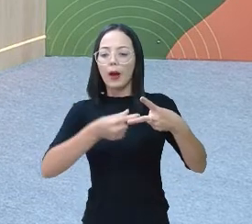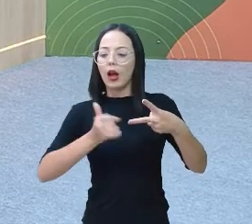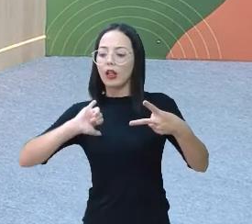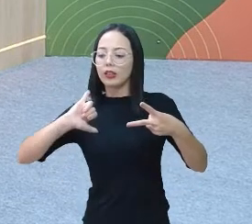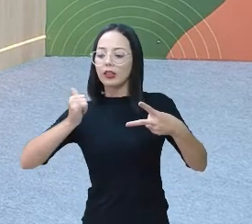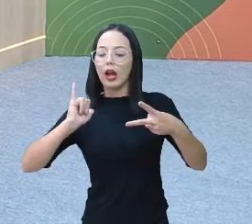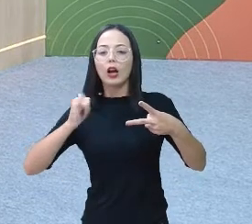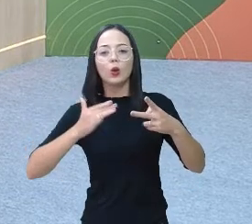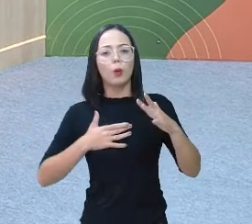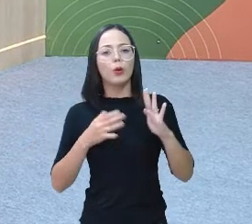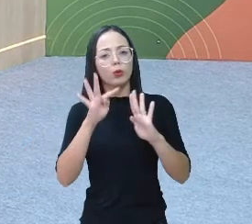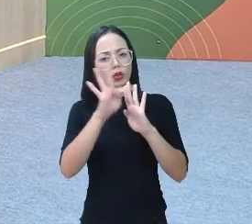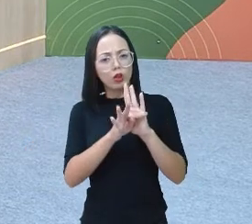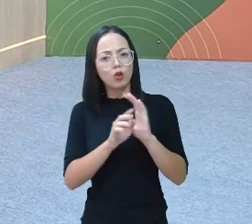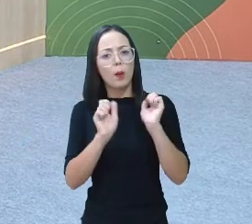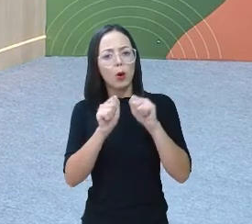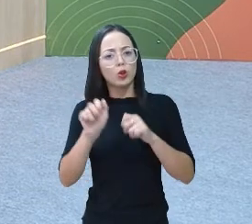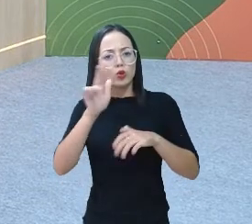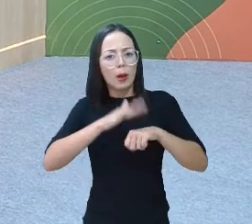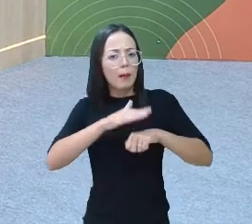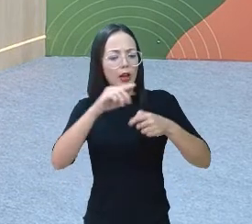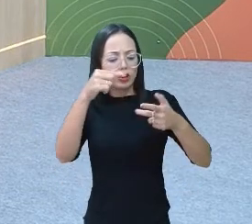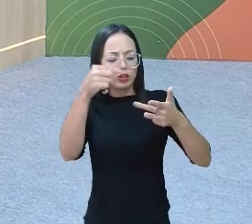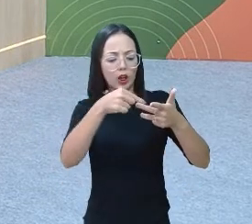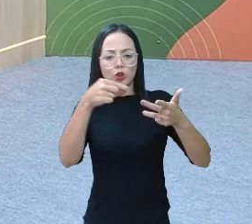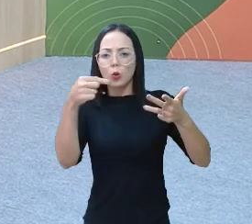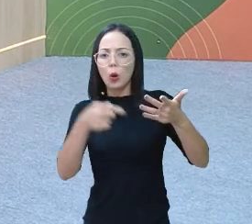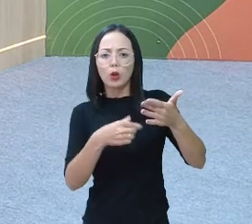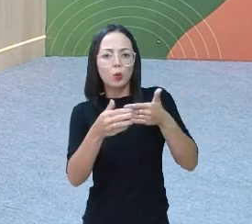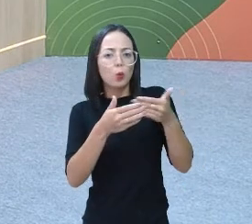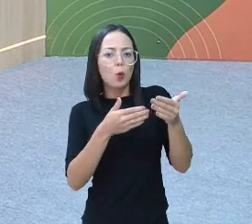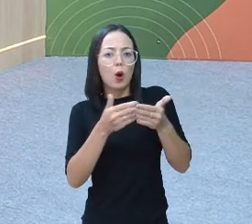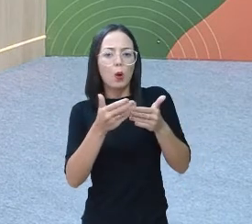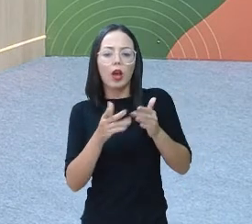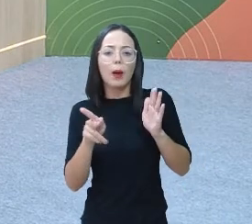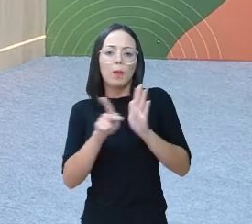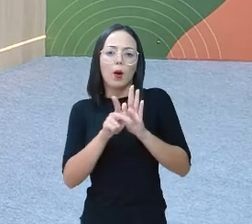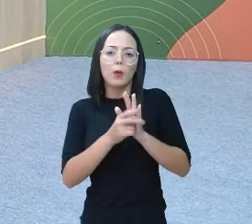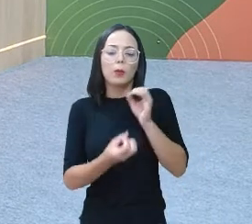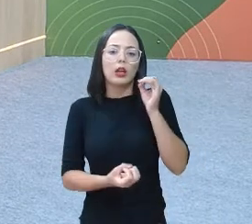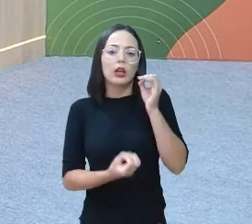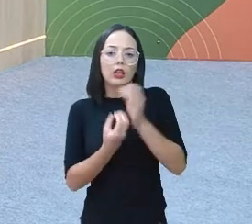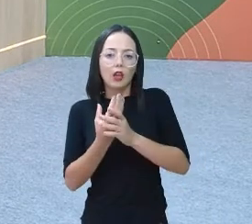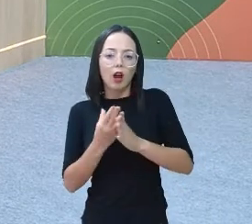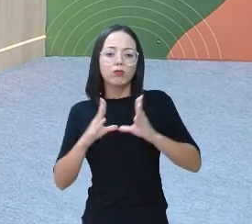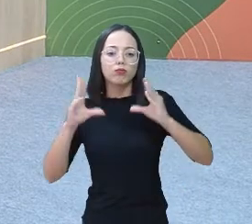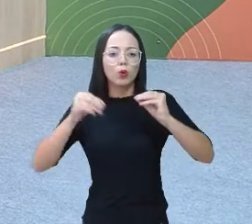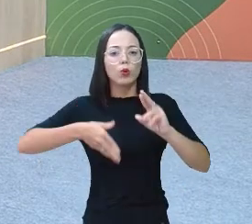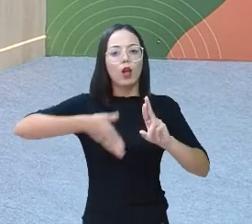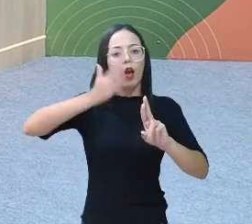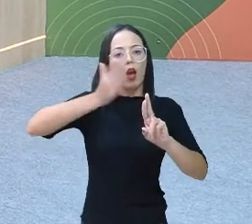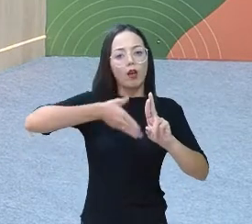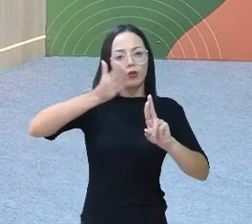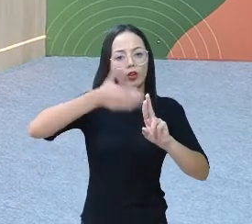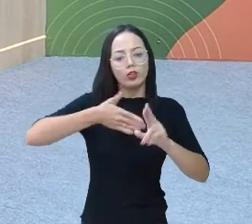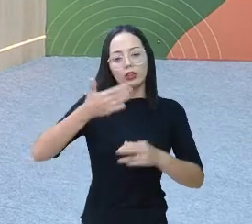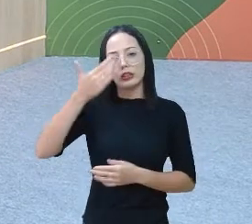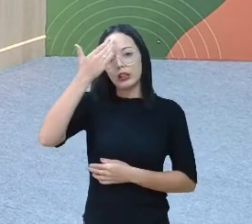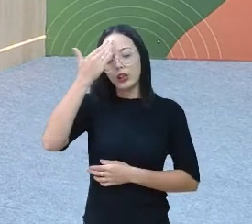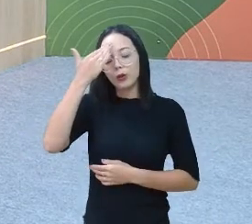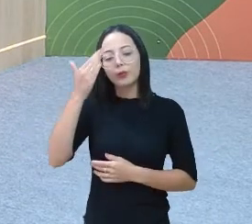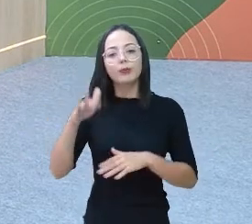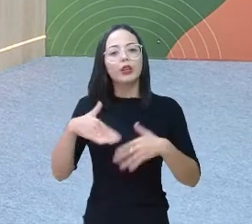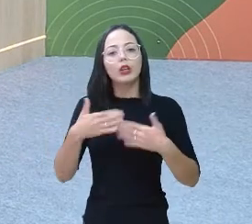texto, e eu posso até usar mais, 2, 3, 4, quantas forem necessárias para criar toda a referência desejada. Então,